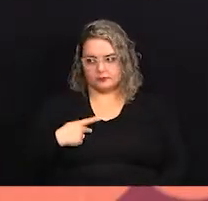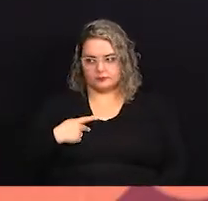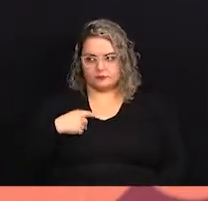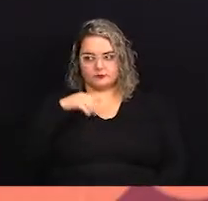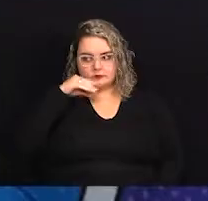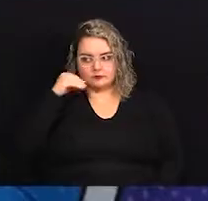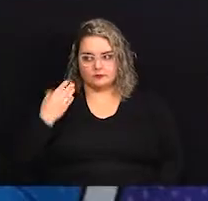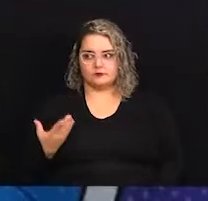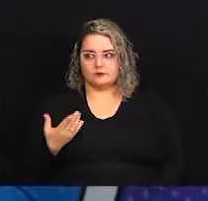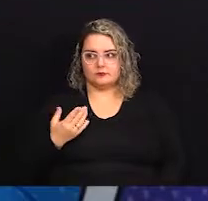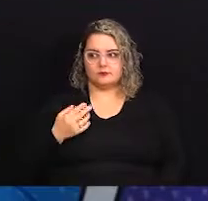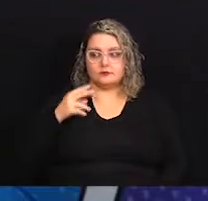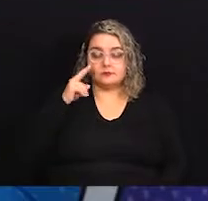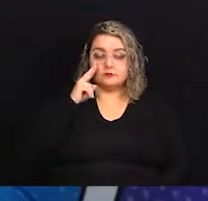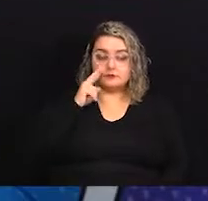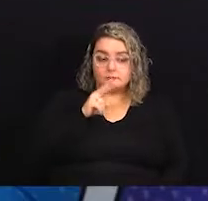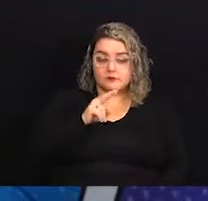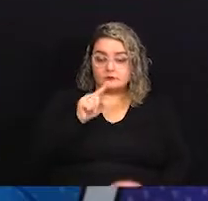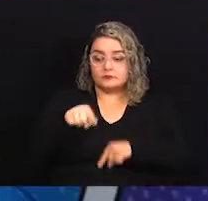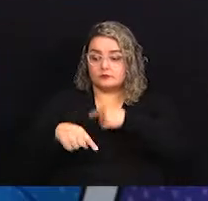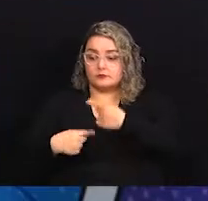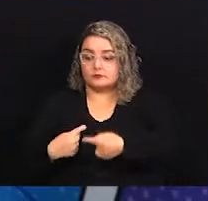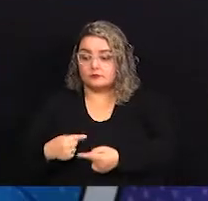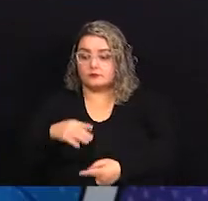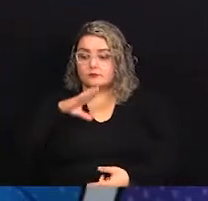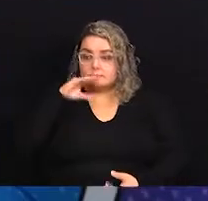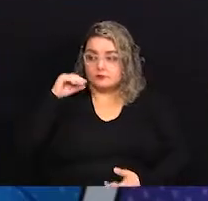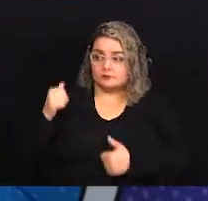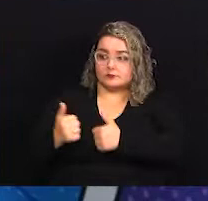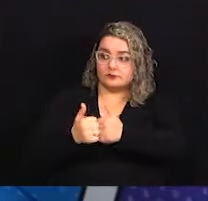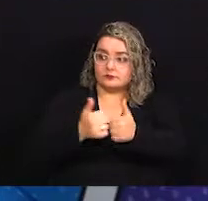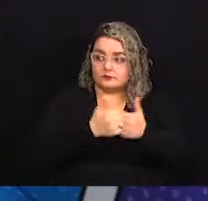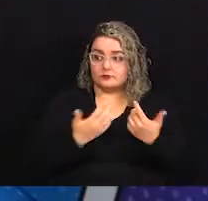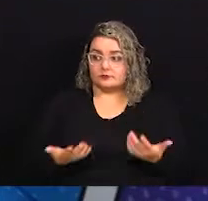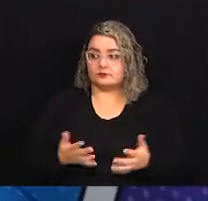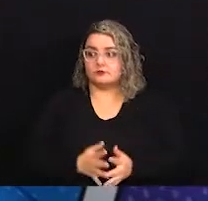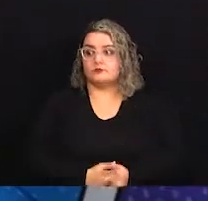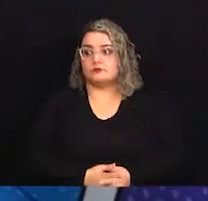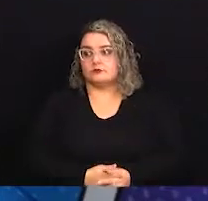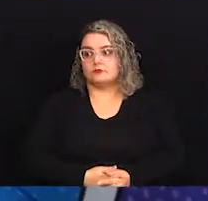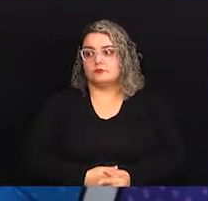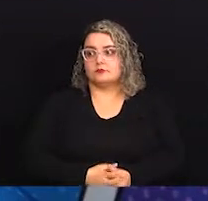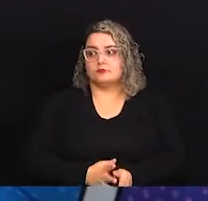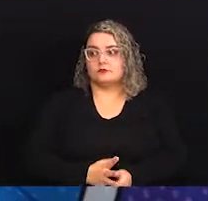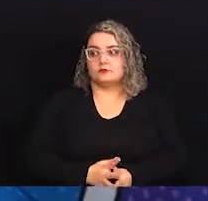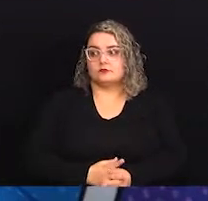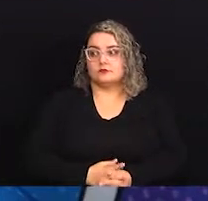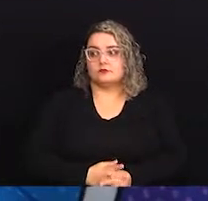adolescência, você observou outros adolescentes próximos a você?